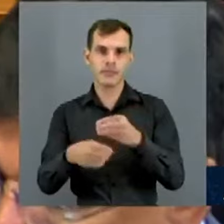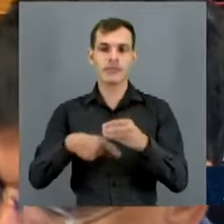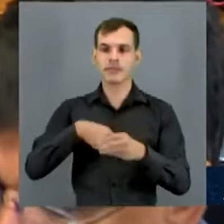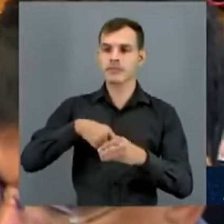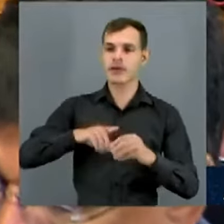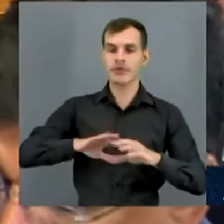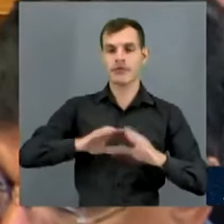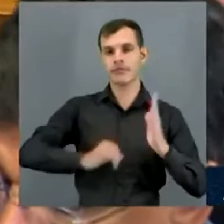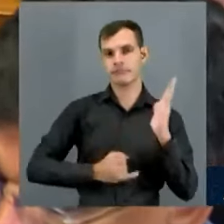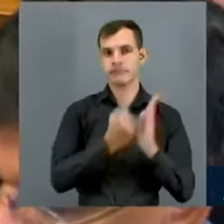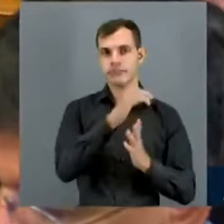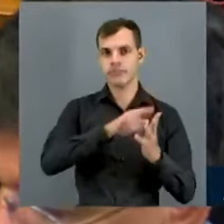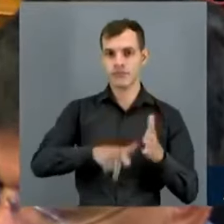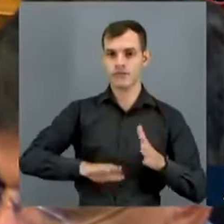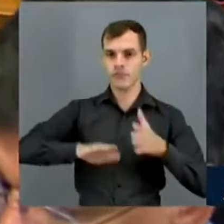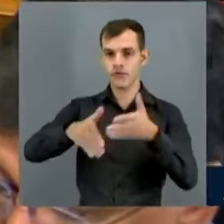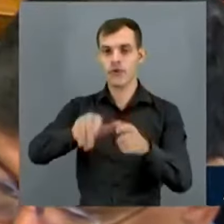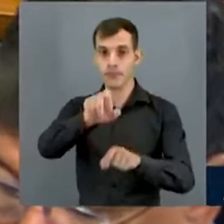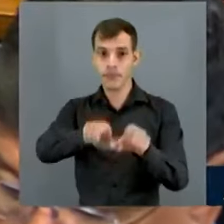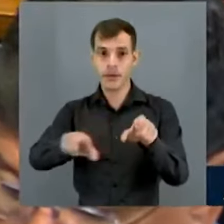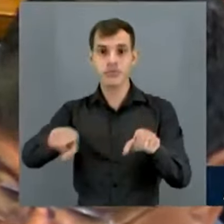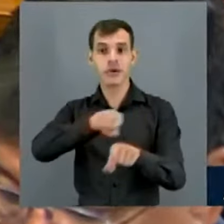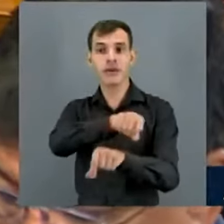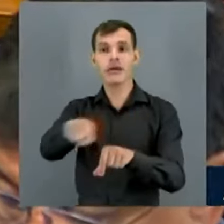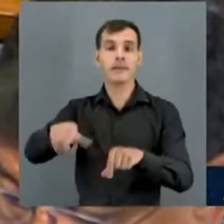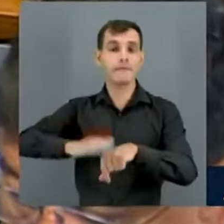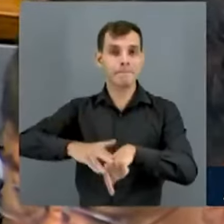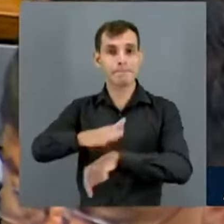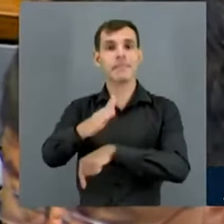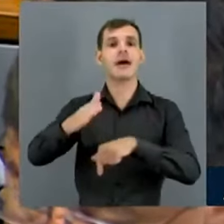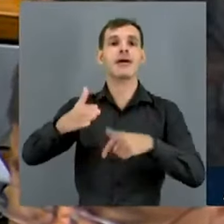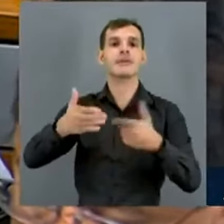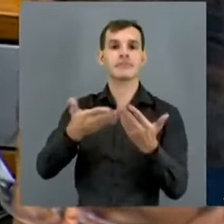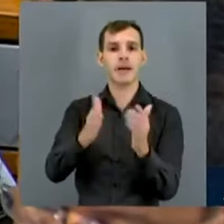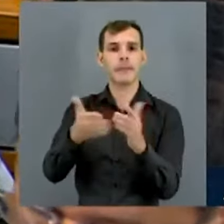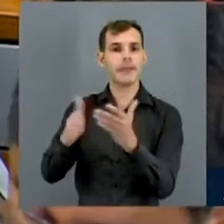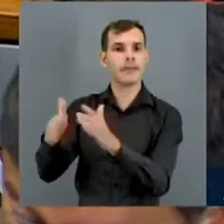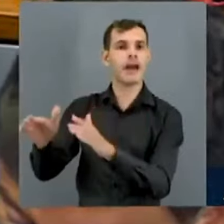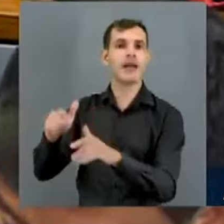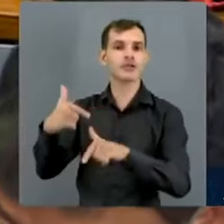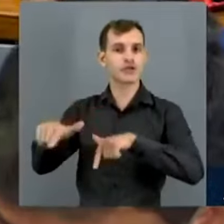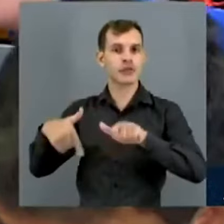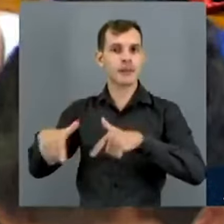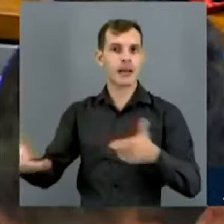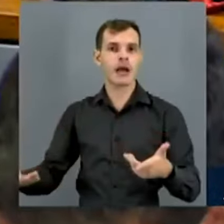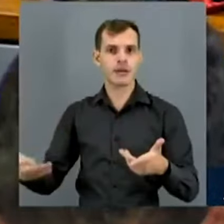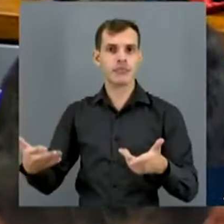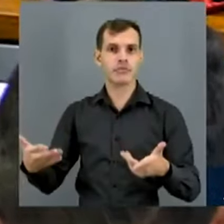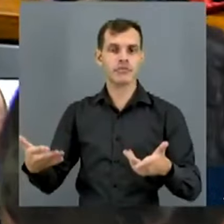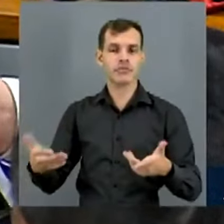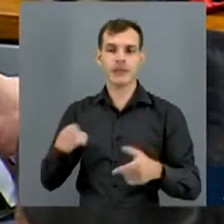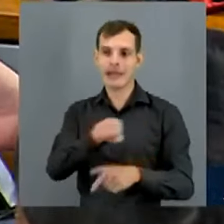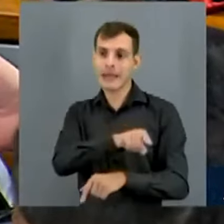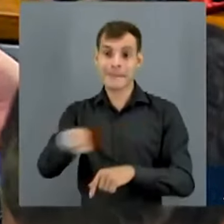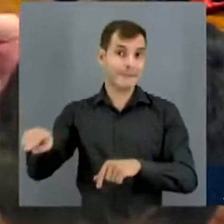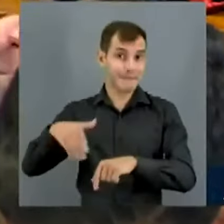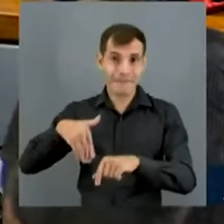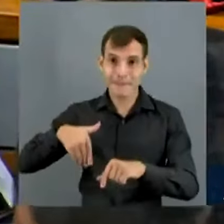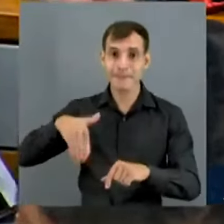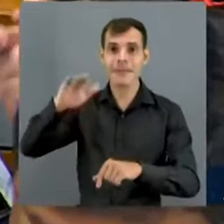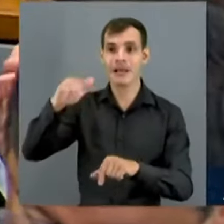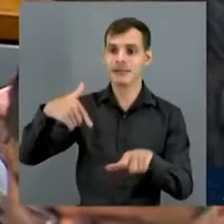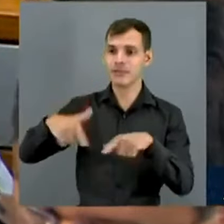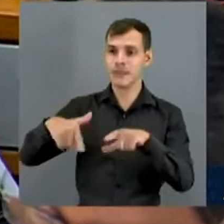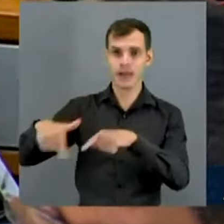Brasil, nos dando mais justiça fiscal para quem gera mais emprego. É o